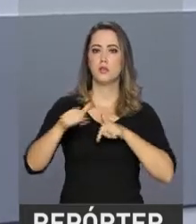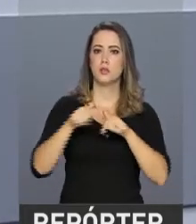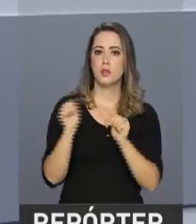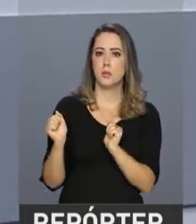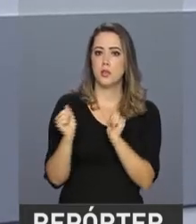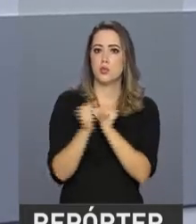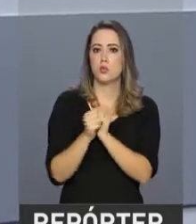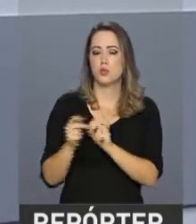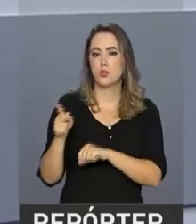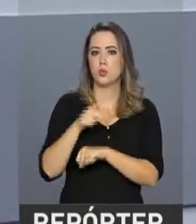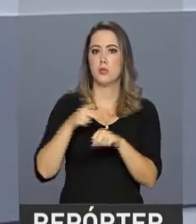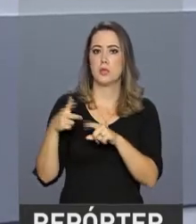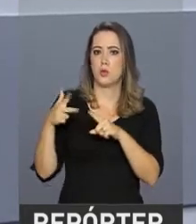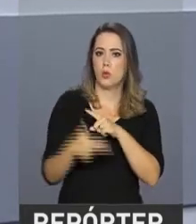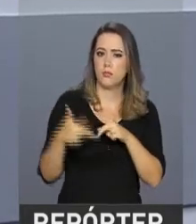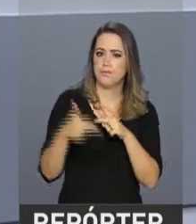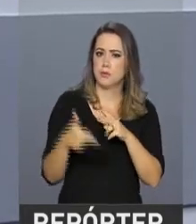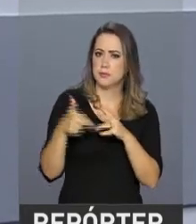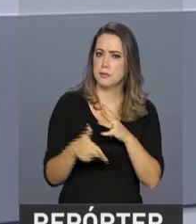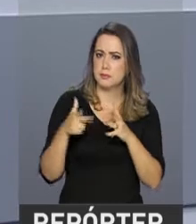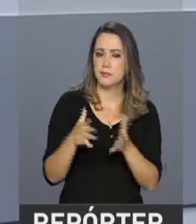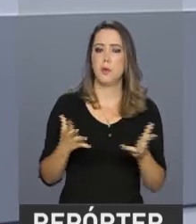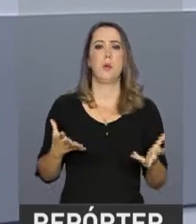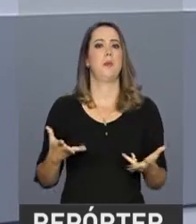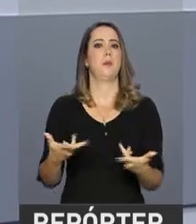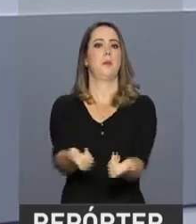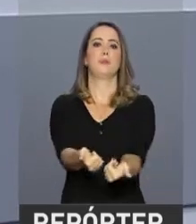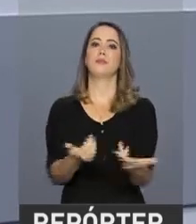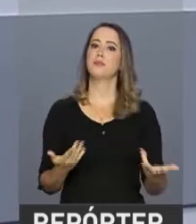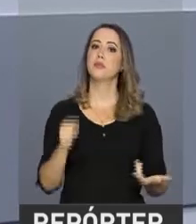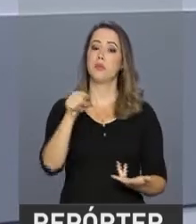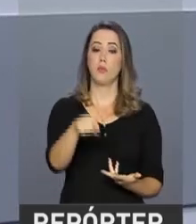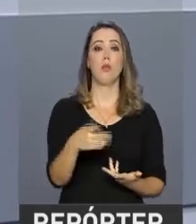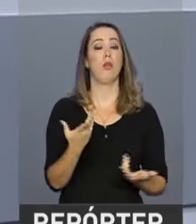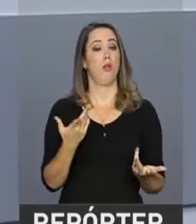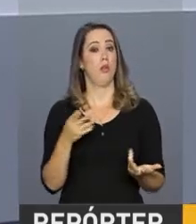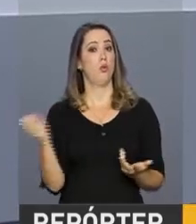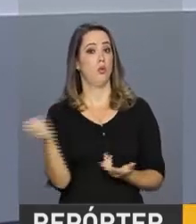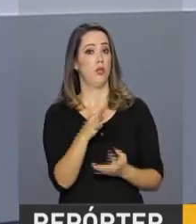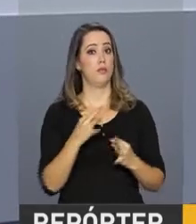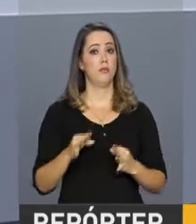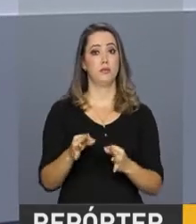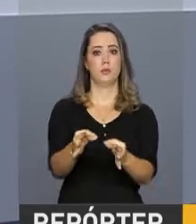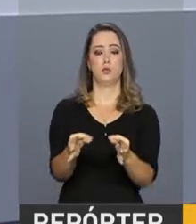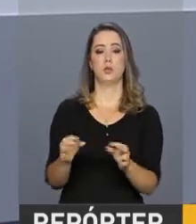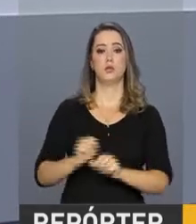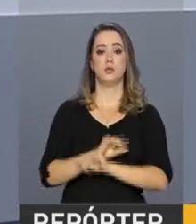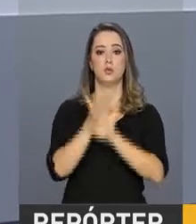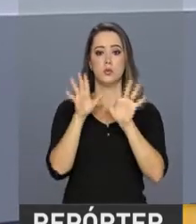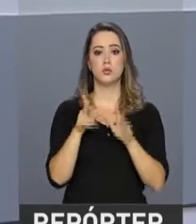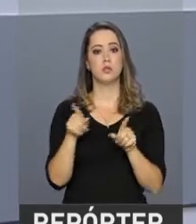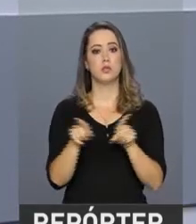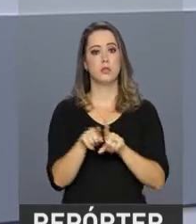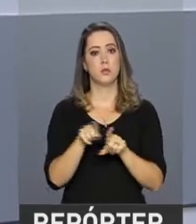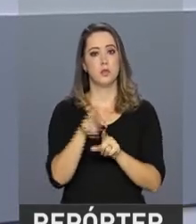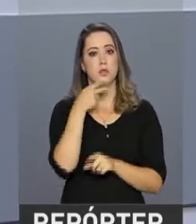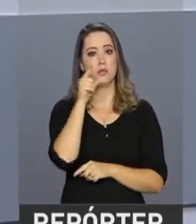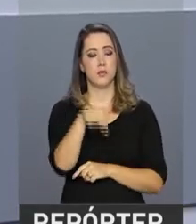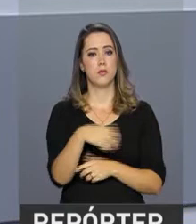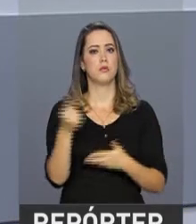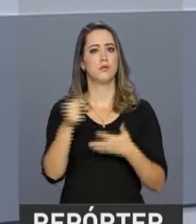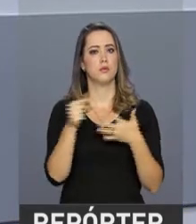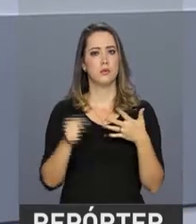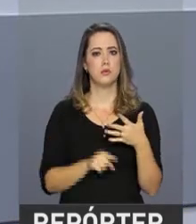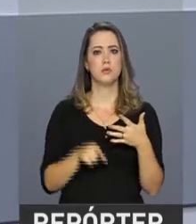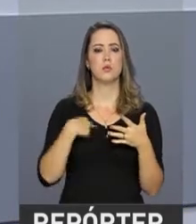direção do país cortar gastos e melhorar a eficiência inovação e transparência meirelles citou ainda resultados e